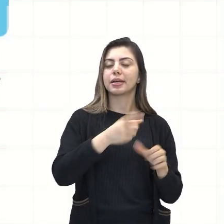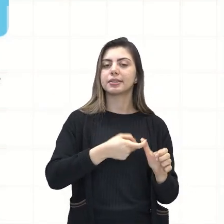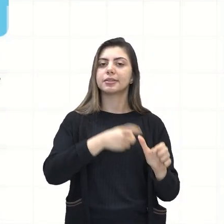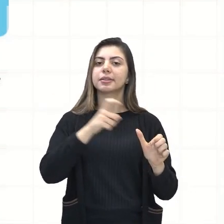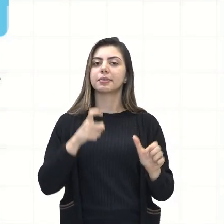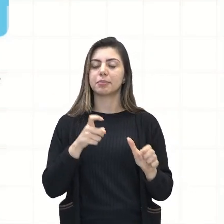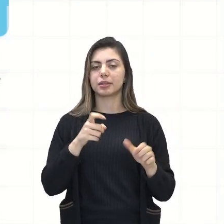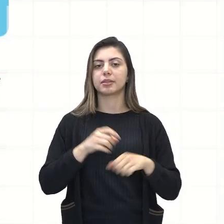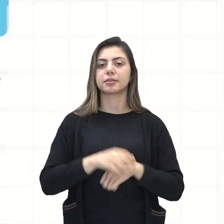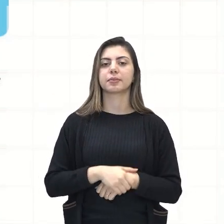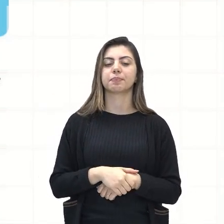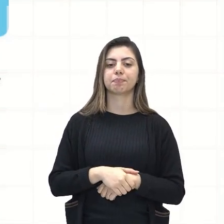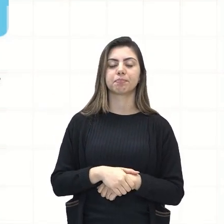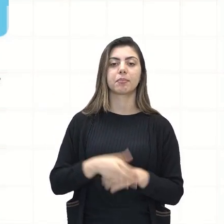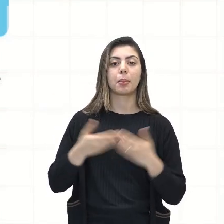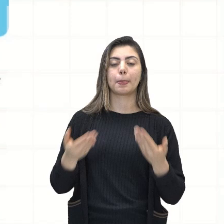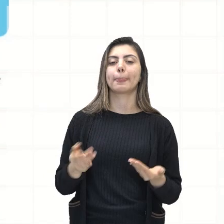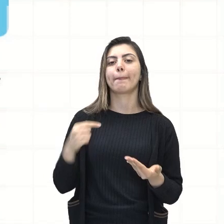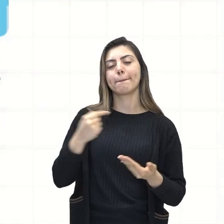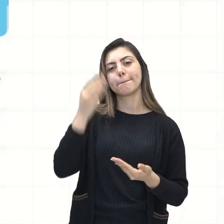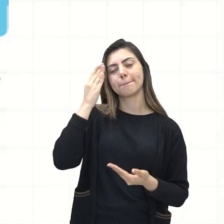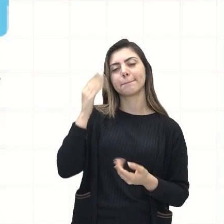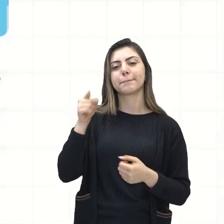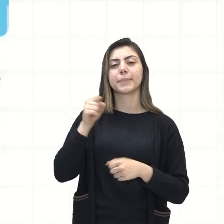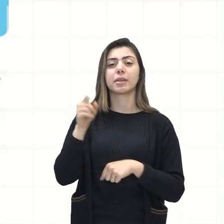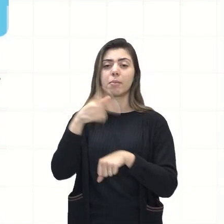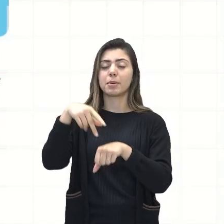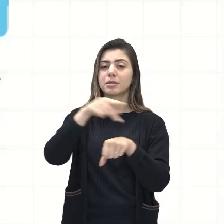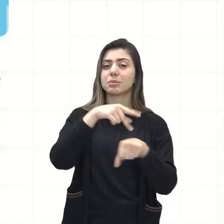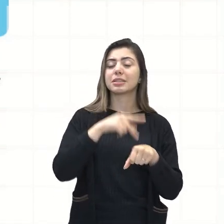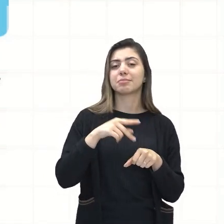países africanos, né? Então, boa parte dos países africanos